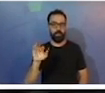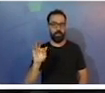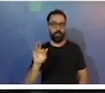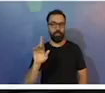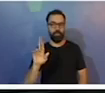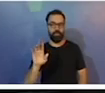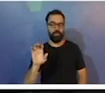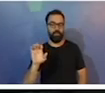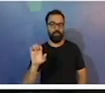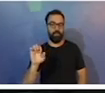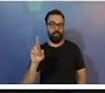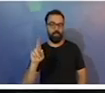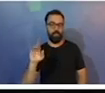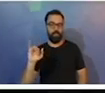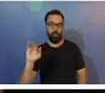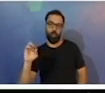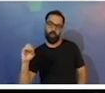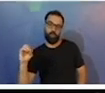tem várias